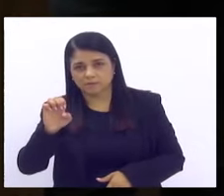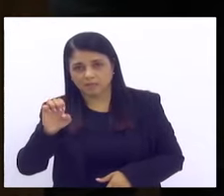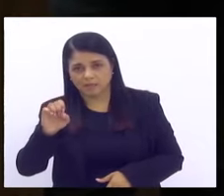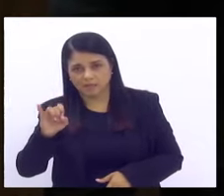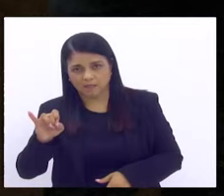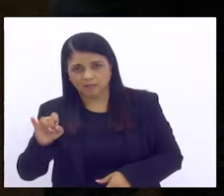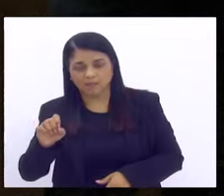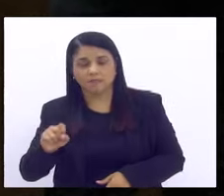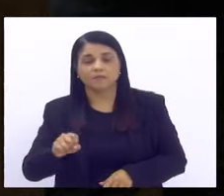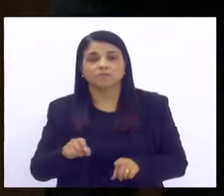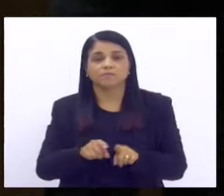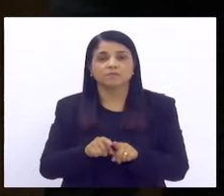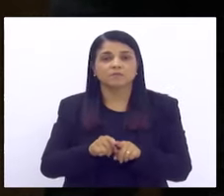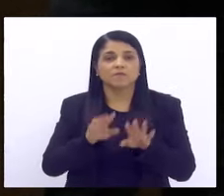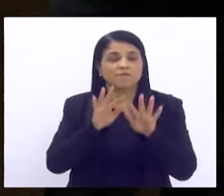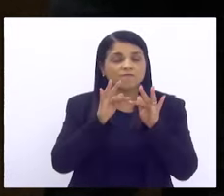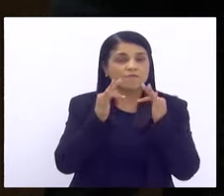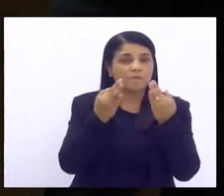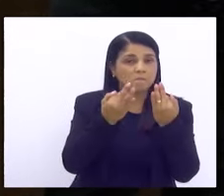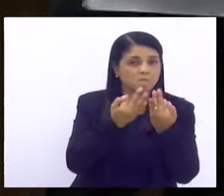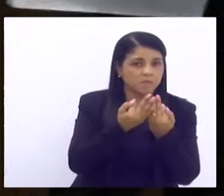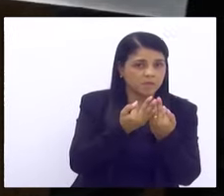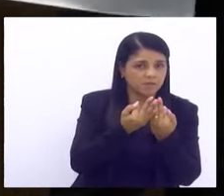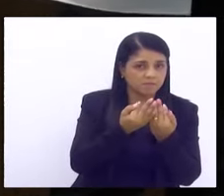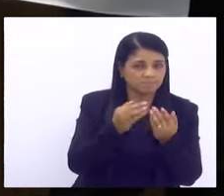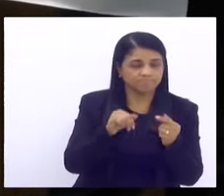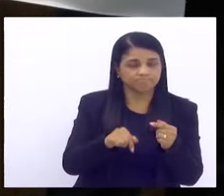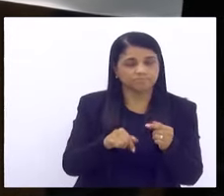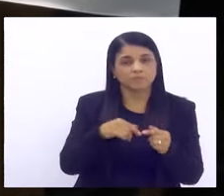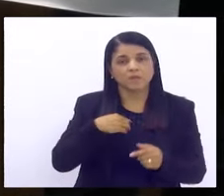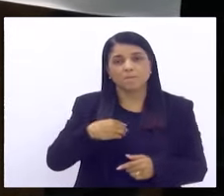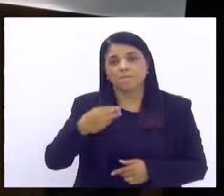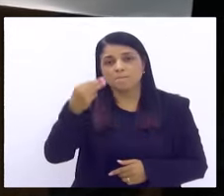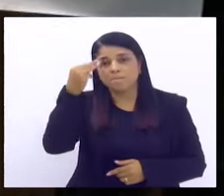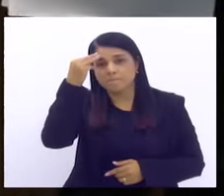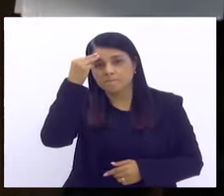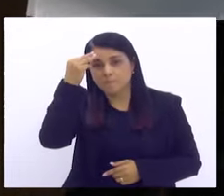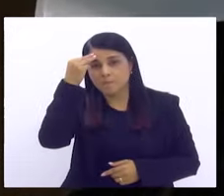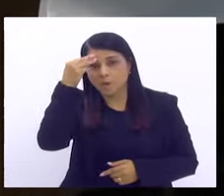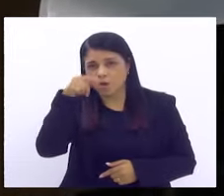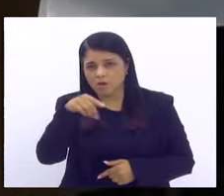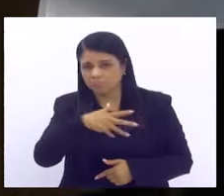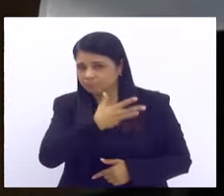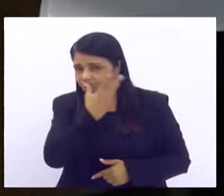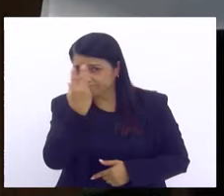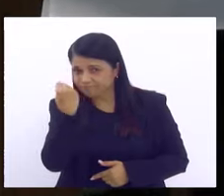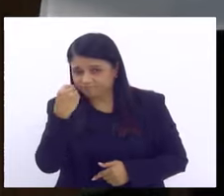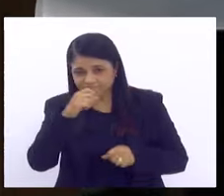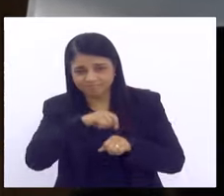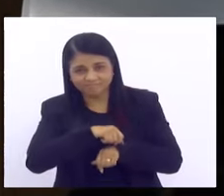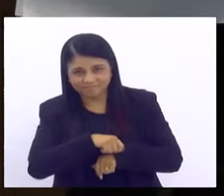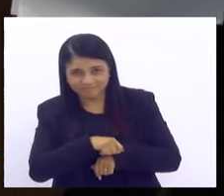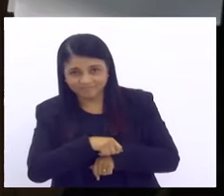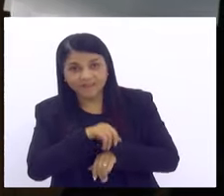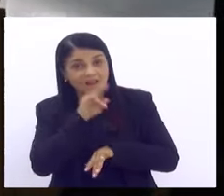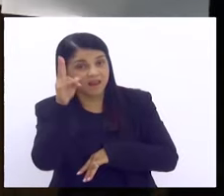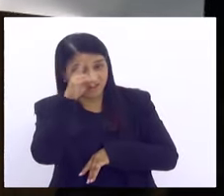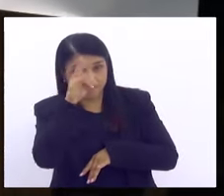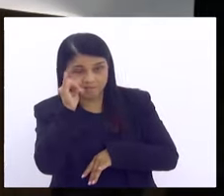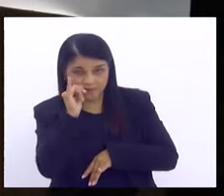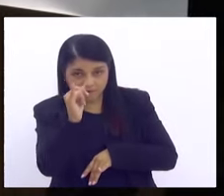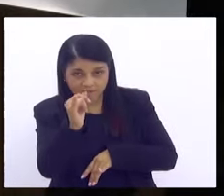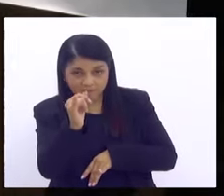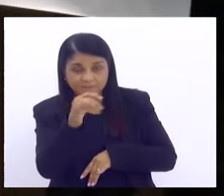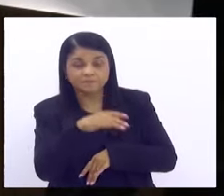família e propriedade aqui no Brasil, de memória tão nefasta. Queria lembrar a Vossa